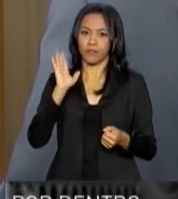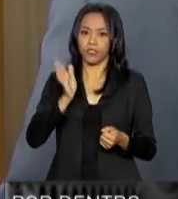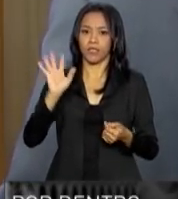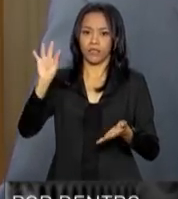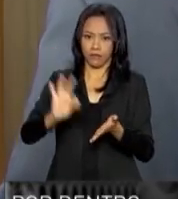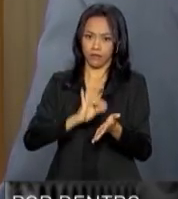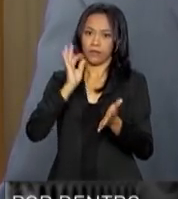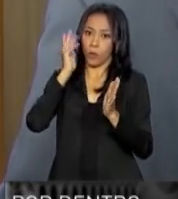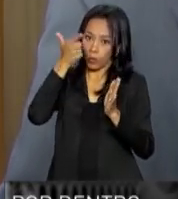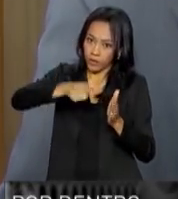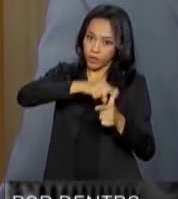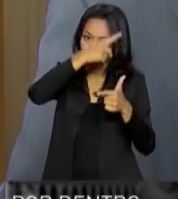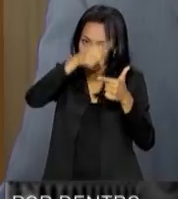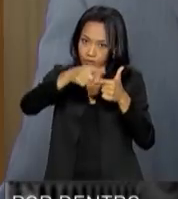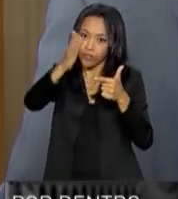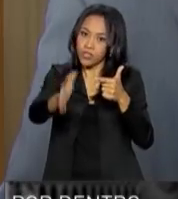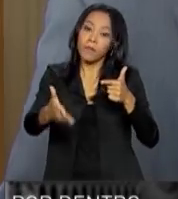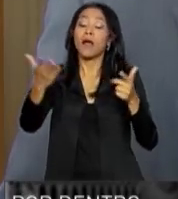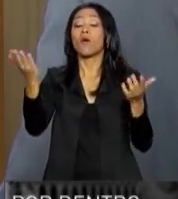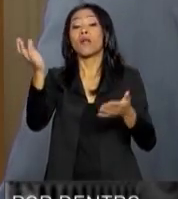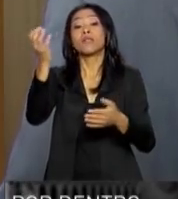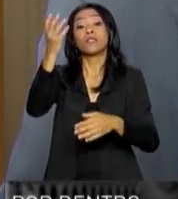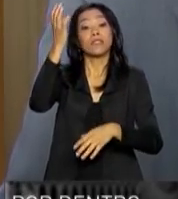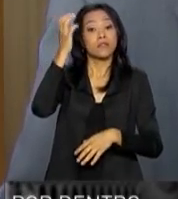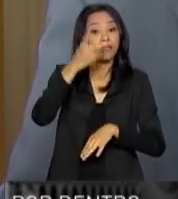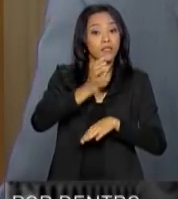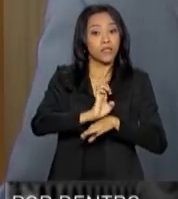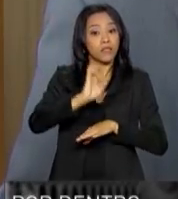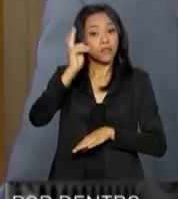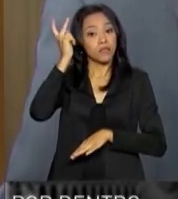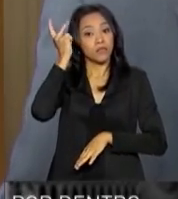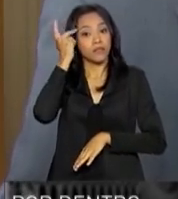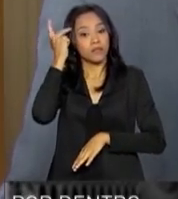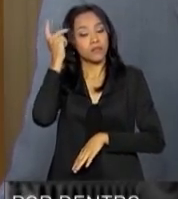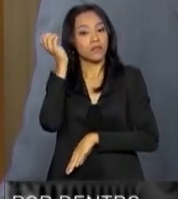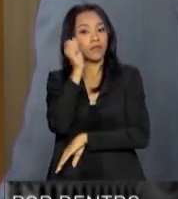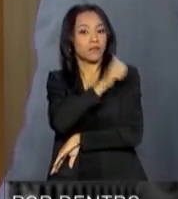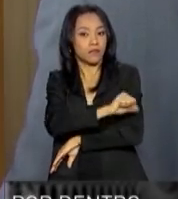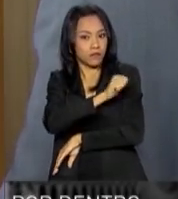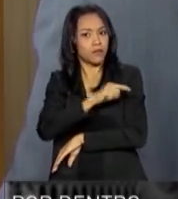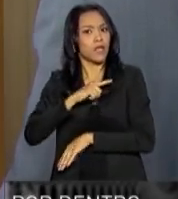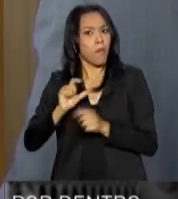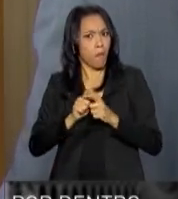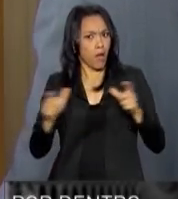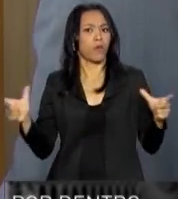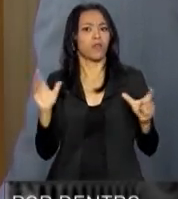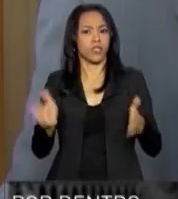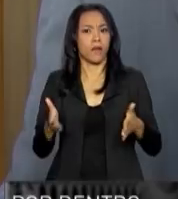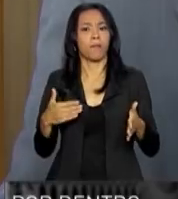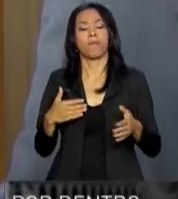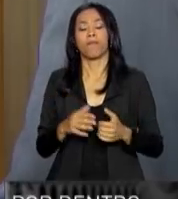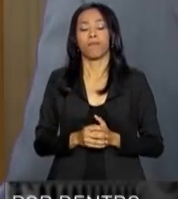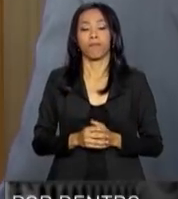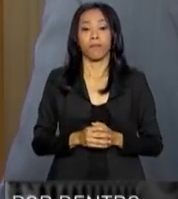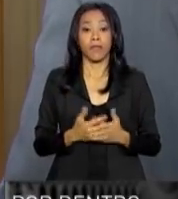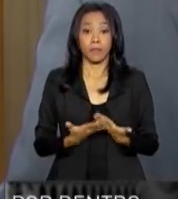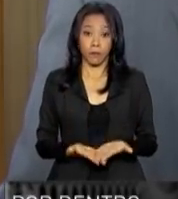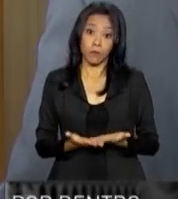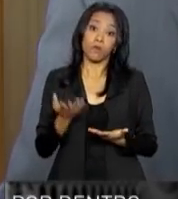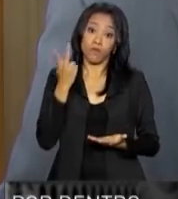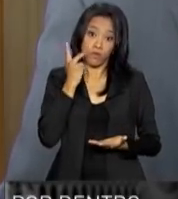são paulo principalmente rio de janeiro a gente tem uma concentração maior mas é mais ou menos proporcional à população de cada estado então o